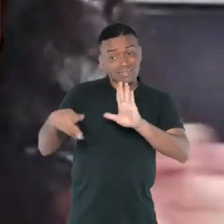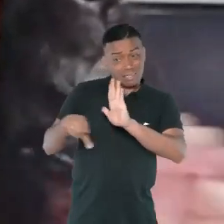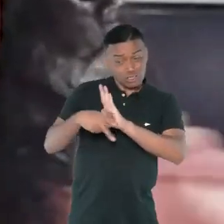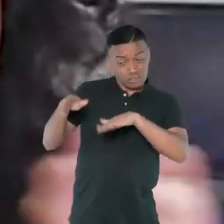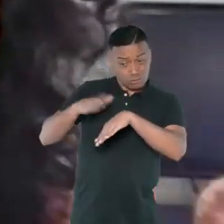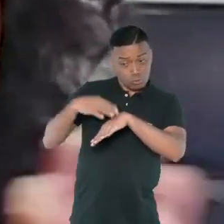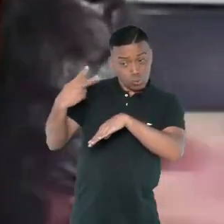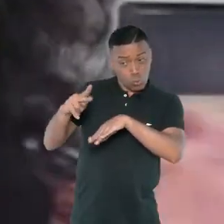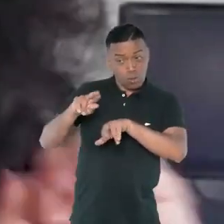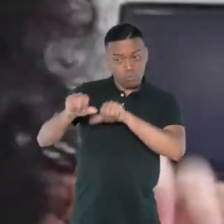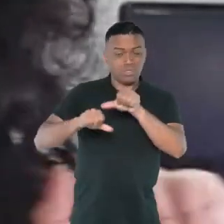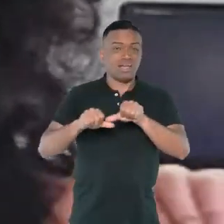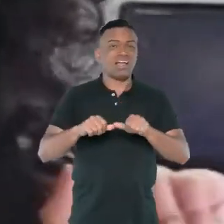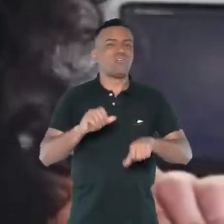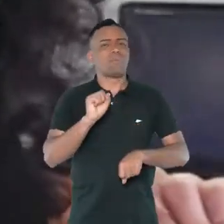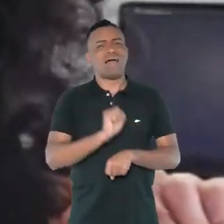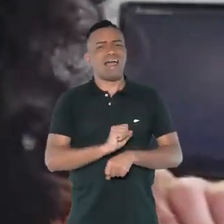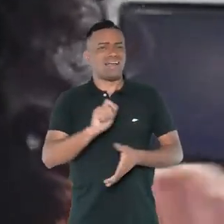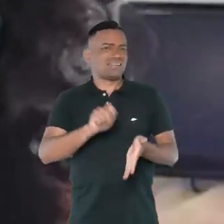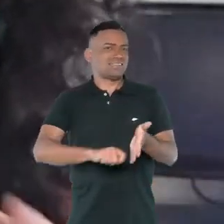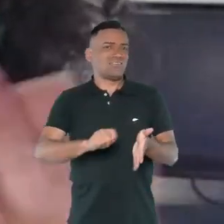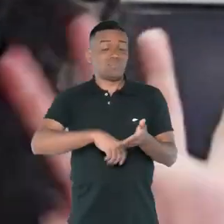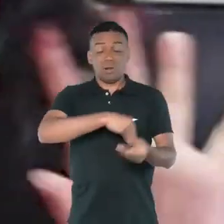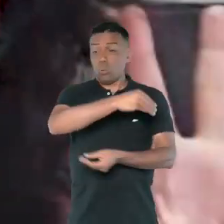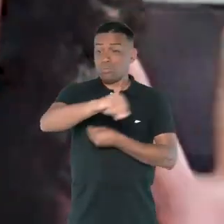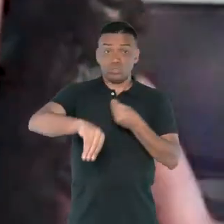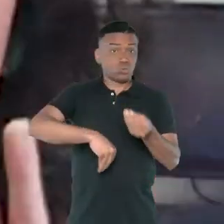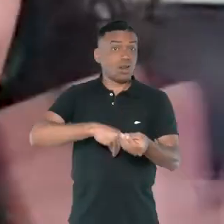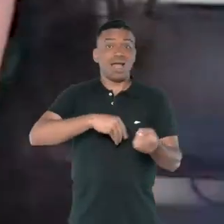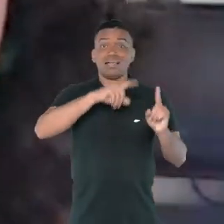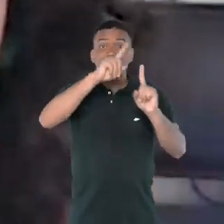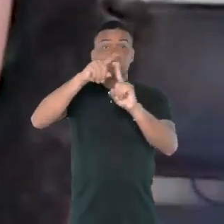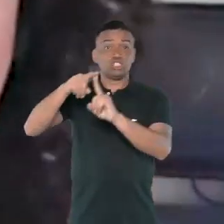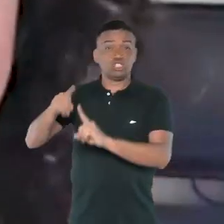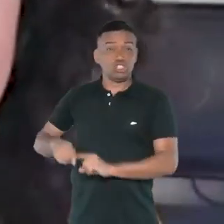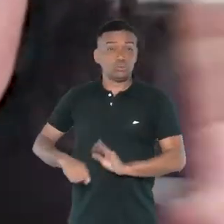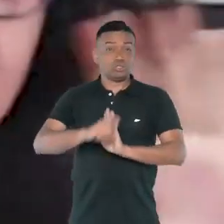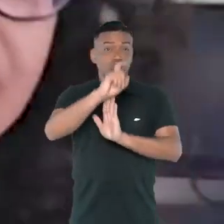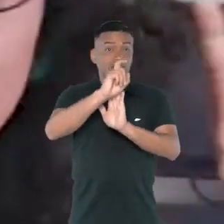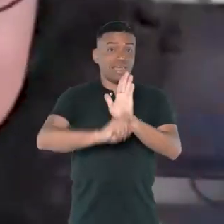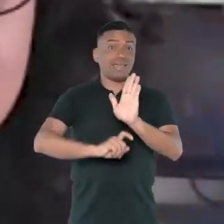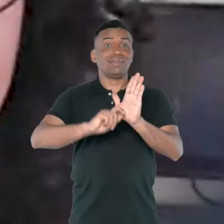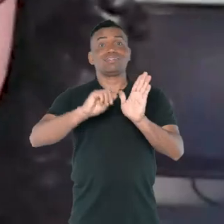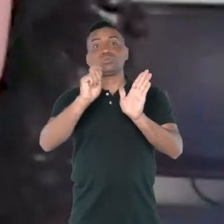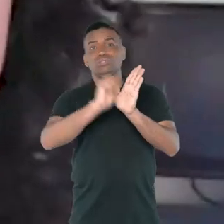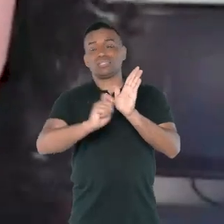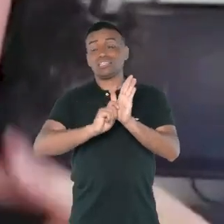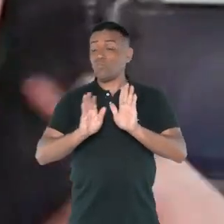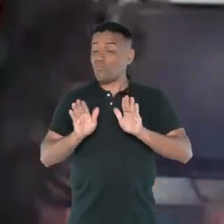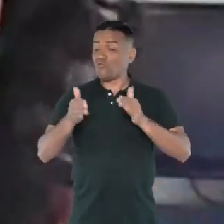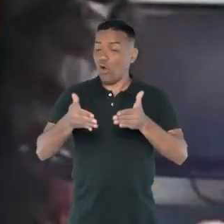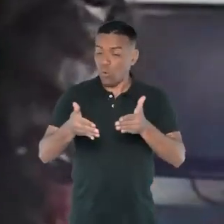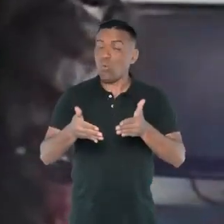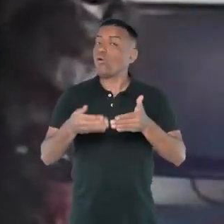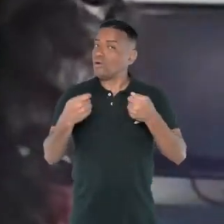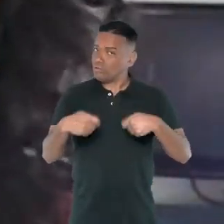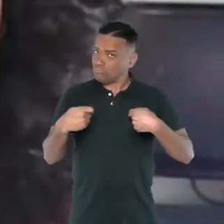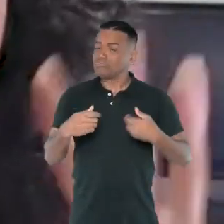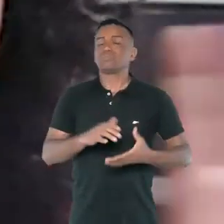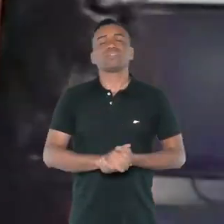uma encaixada no seu tom. E aí eu falei, quer saber? Então eu vou parar de escrever um tempo, para eu não misturar, e vou